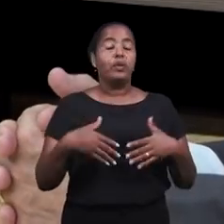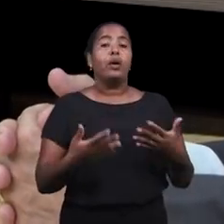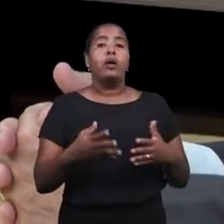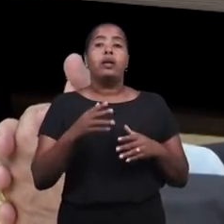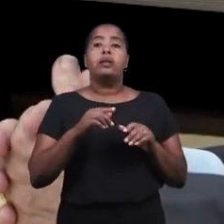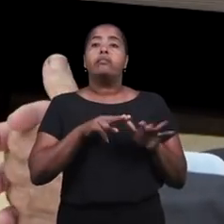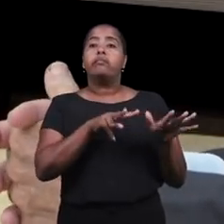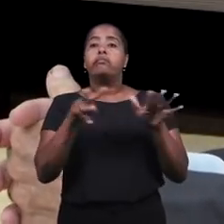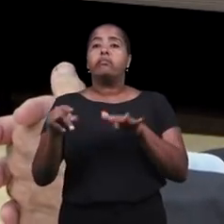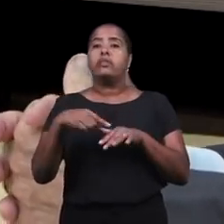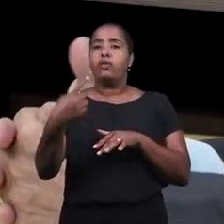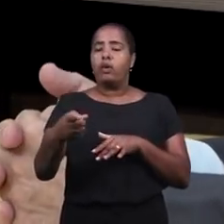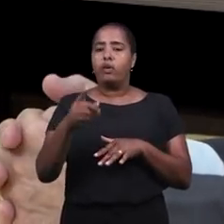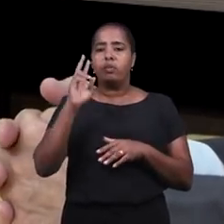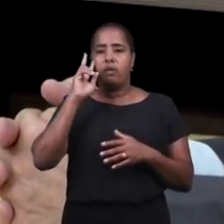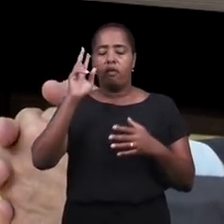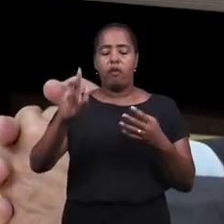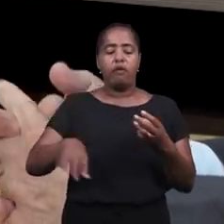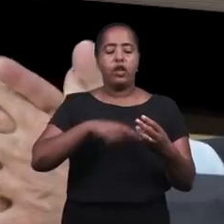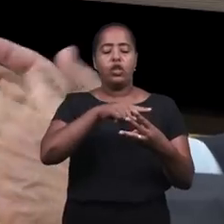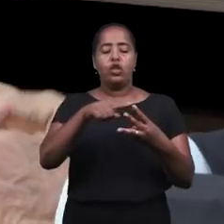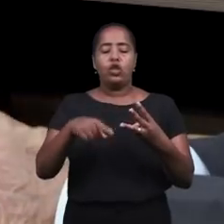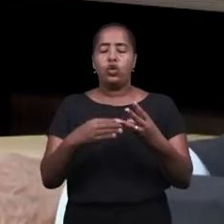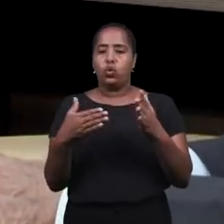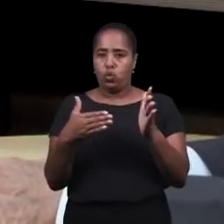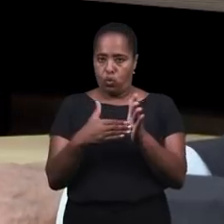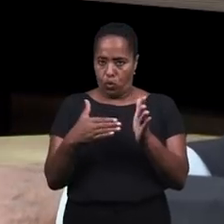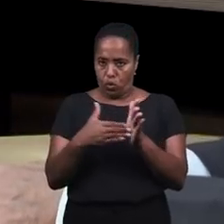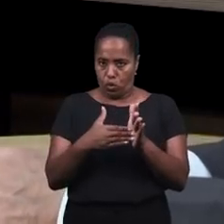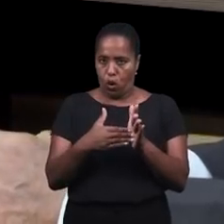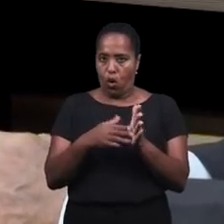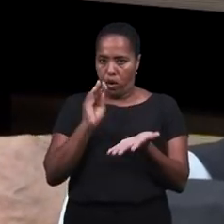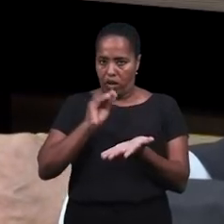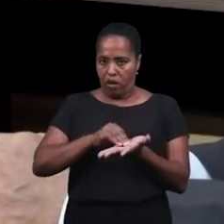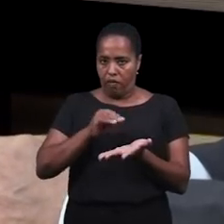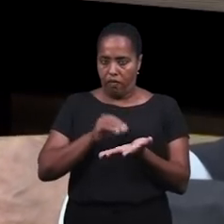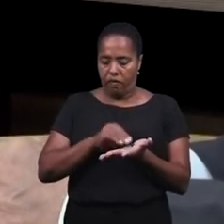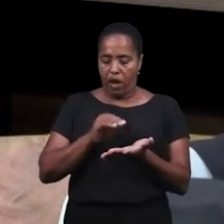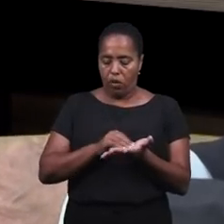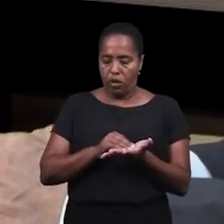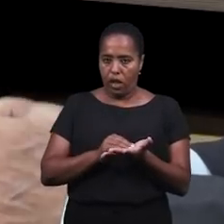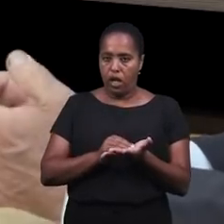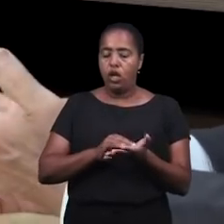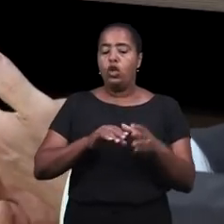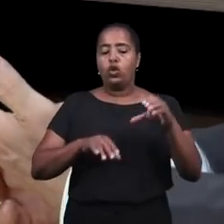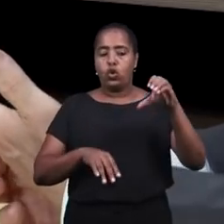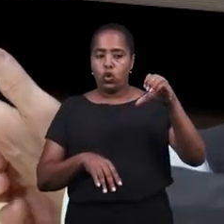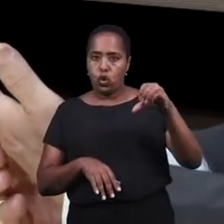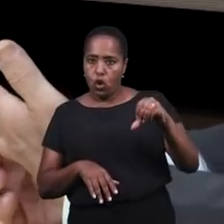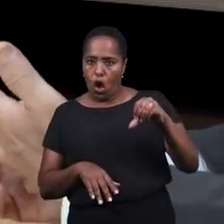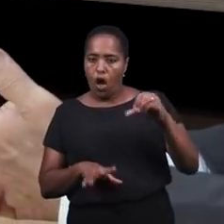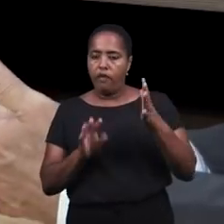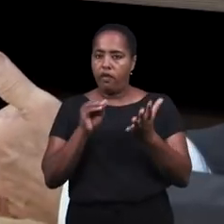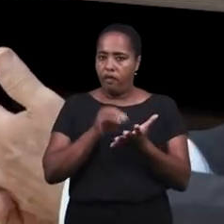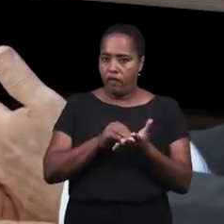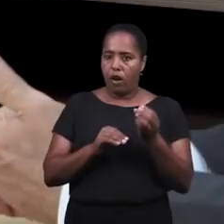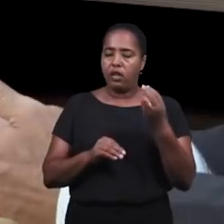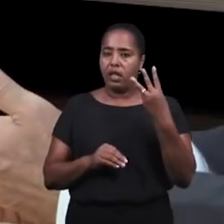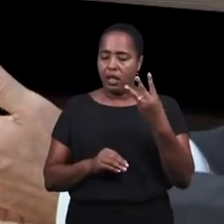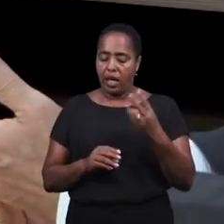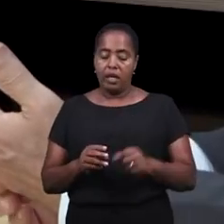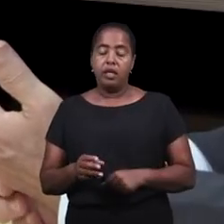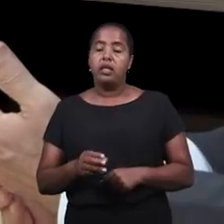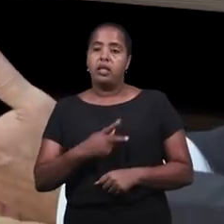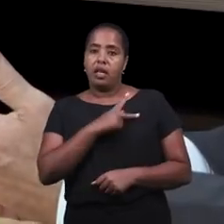próxima semana, nós vamos ver os 3 últimos dons, os 3 dons que restam dos dons espirituais, os 9 dons que